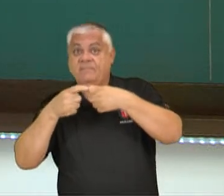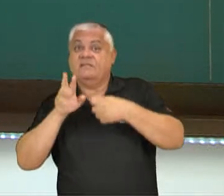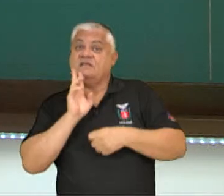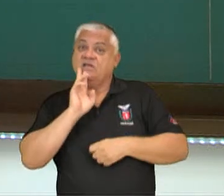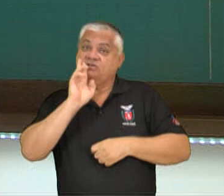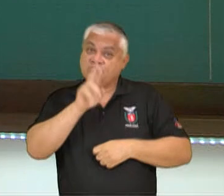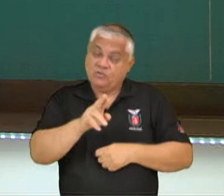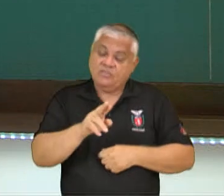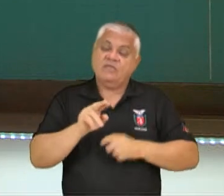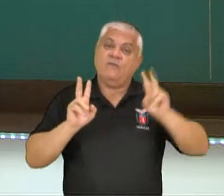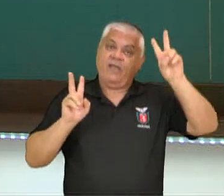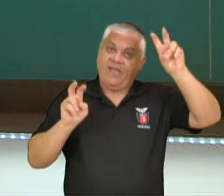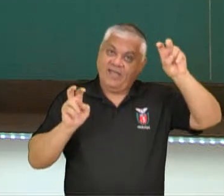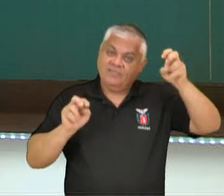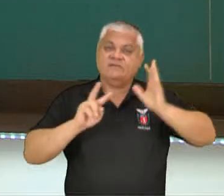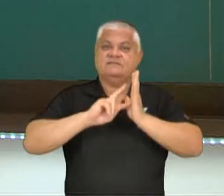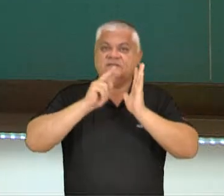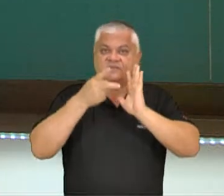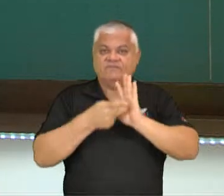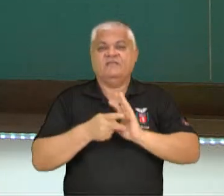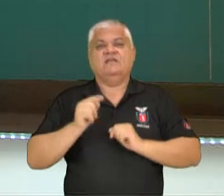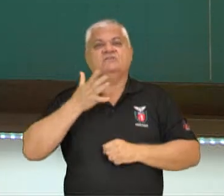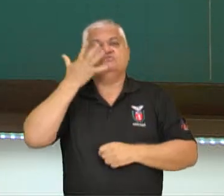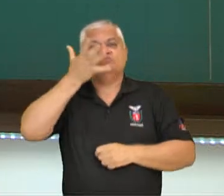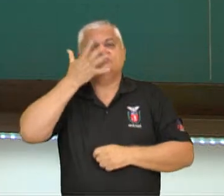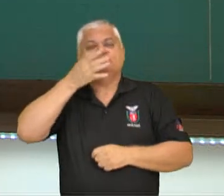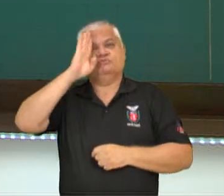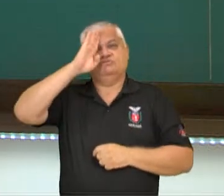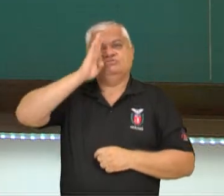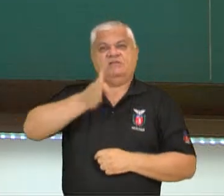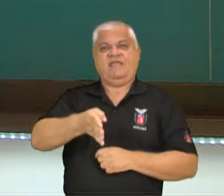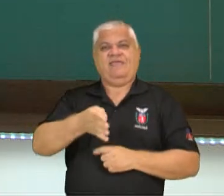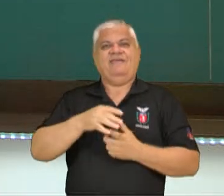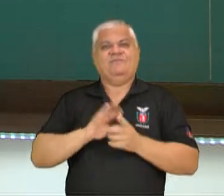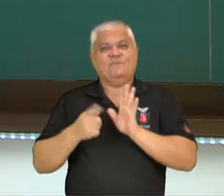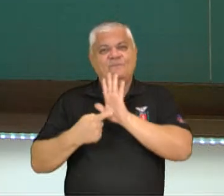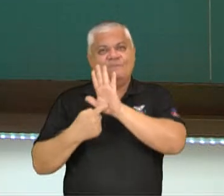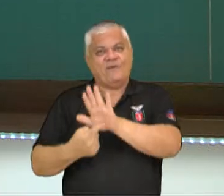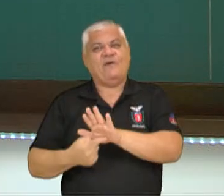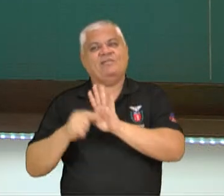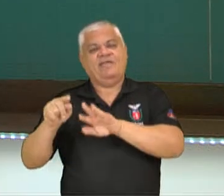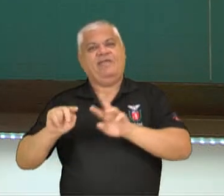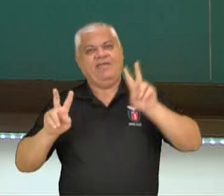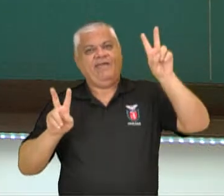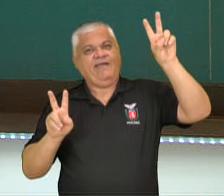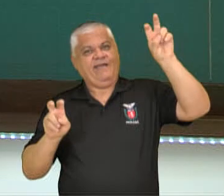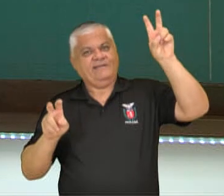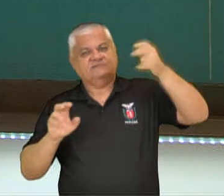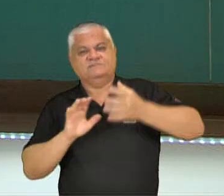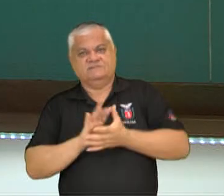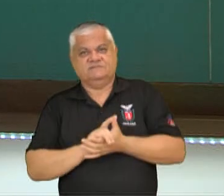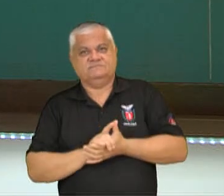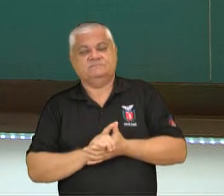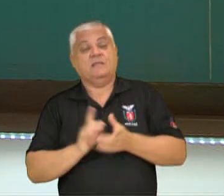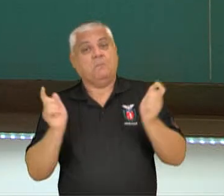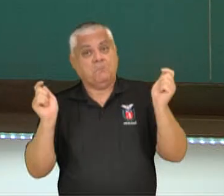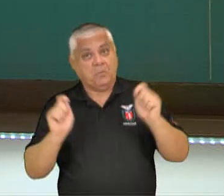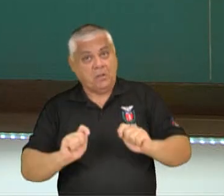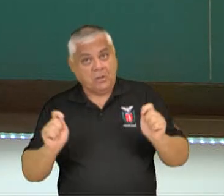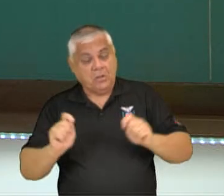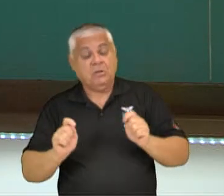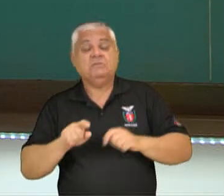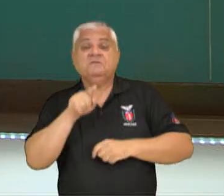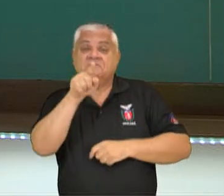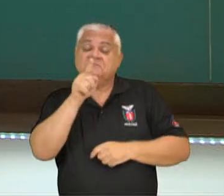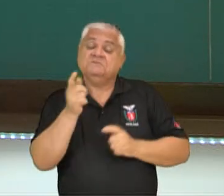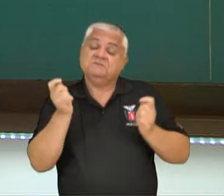meio das aspas, ou o discurso direto, a citação se apresentou por meio das aspas. Então, são possibilidades de